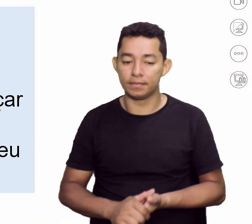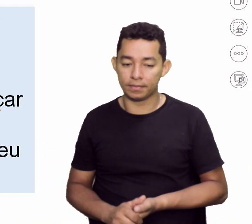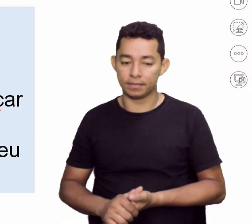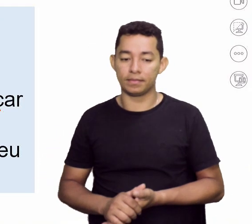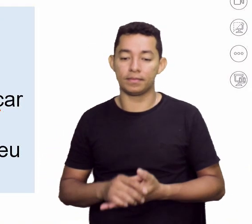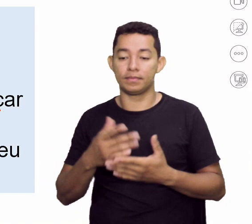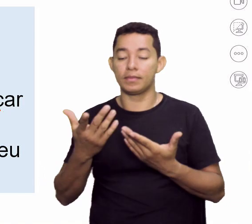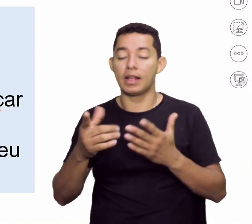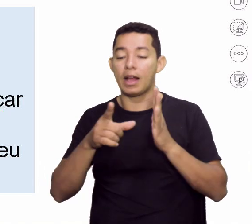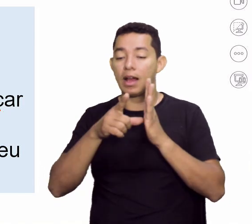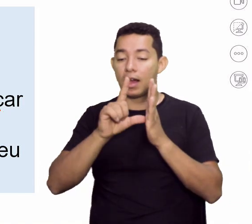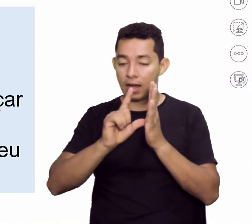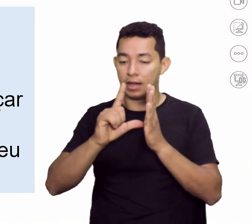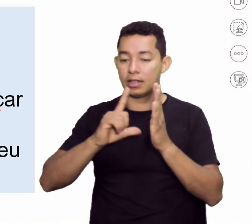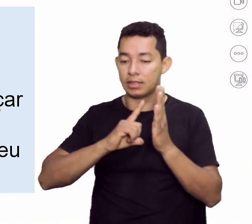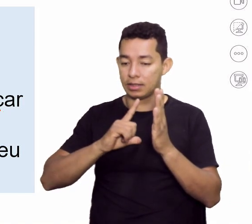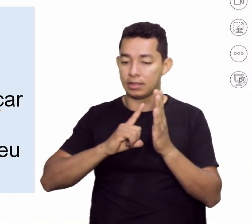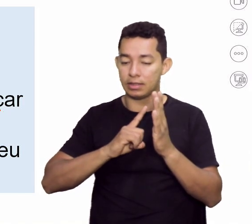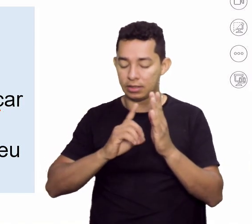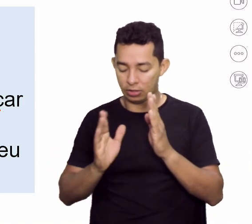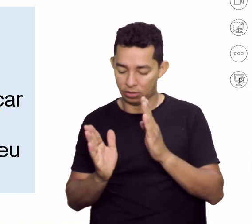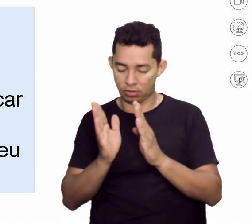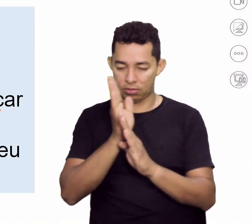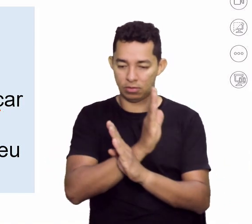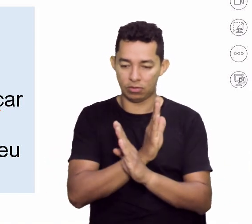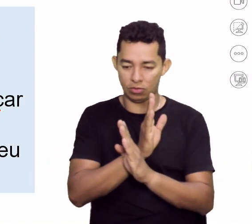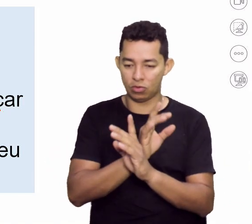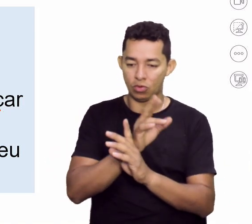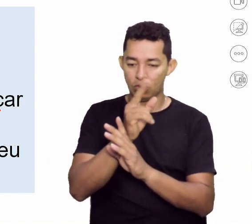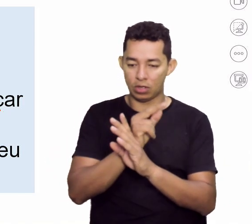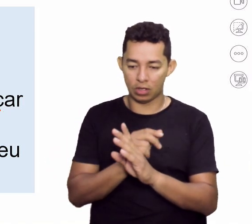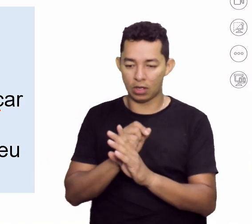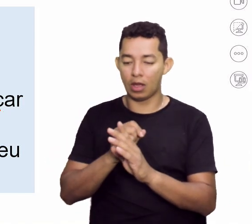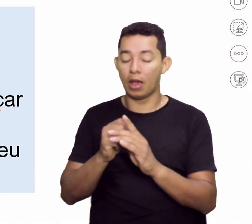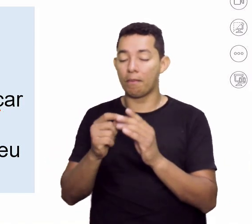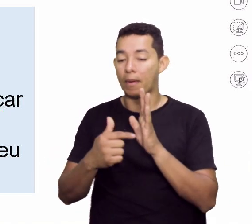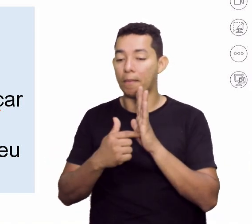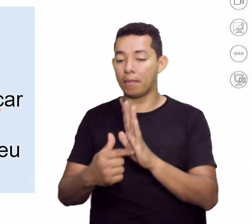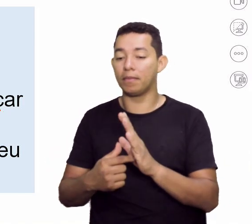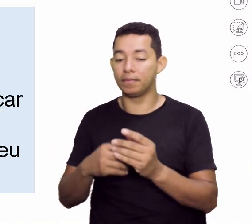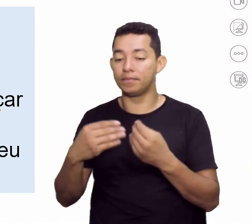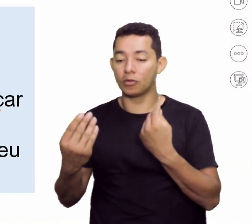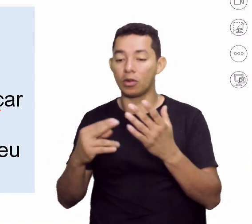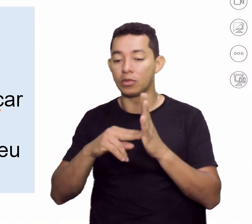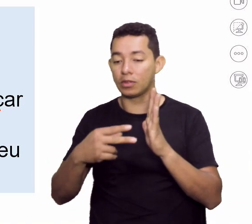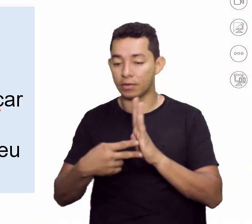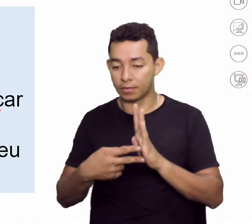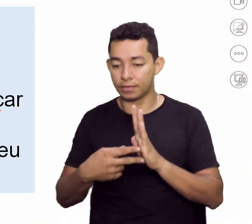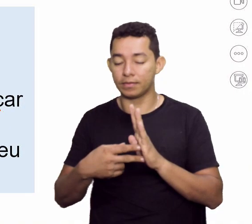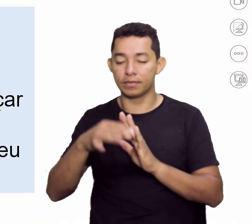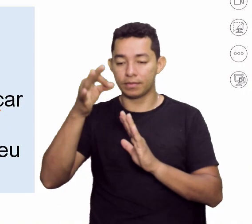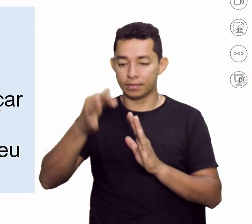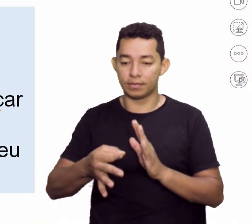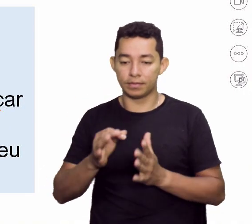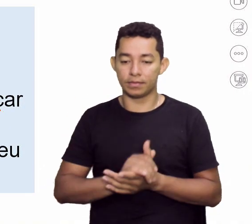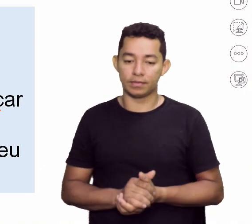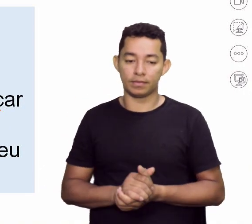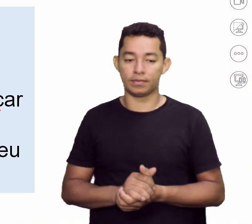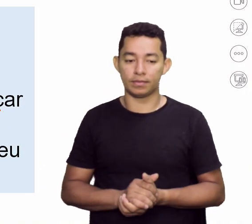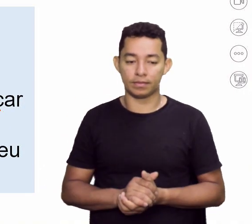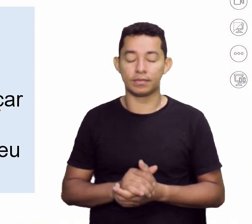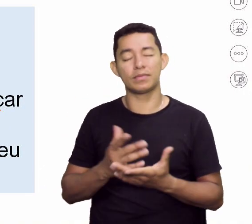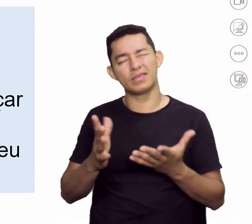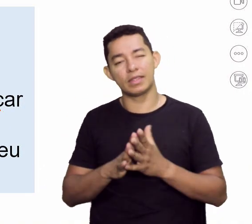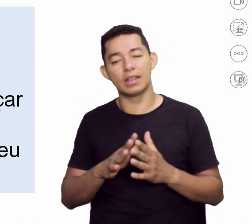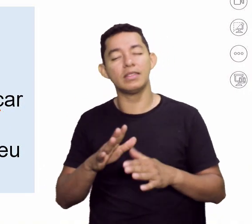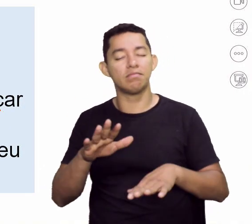do hieróglifo da perna para indicar seu significado correto. Bom, está meio confuso, mas essa era a ideia